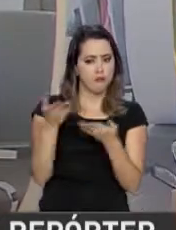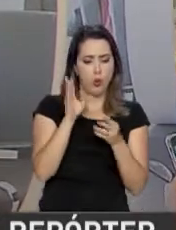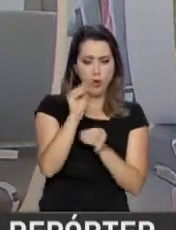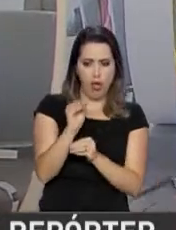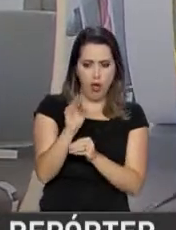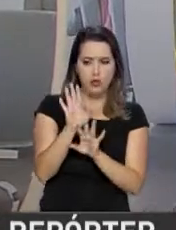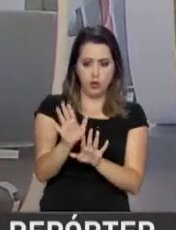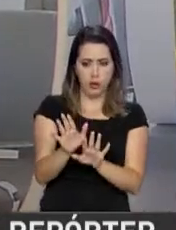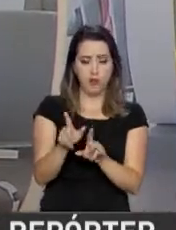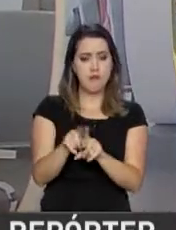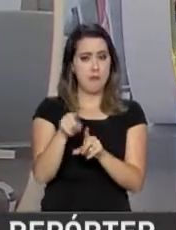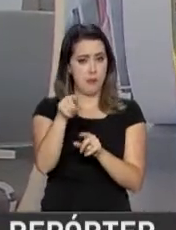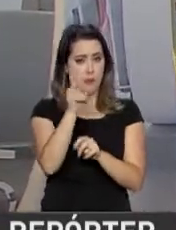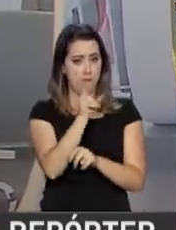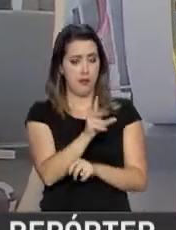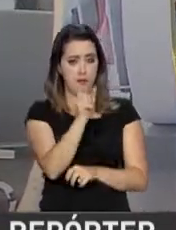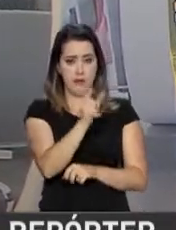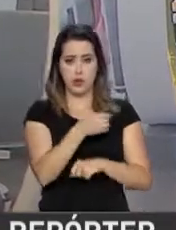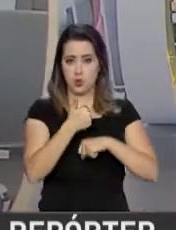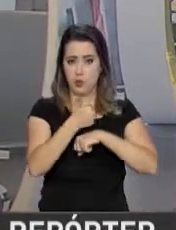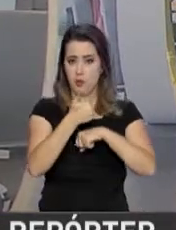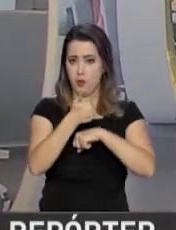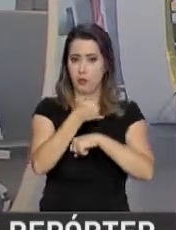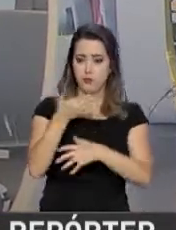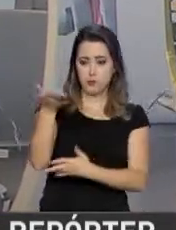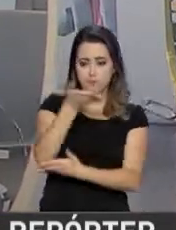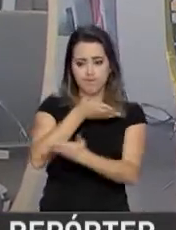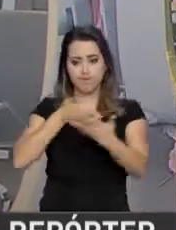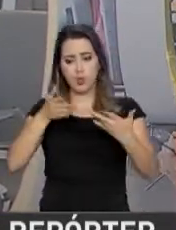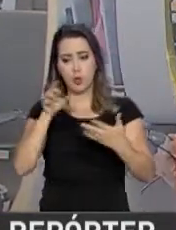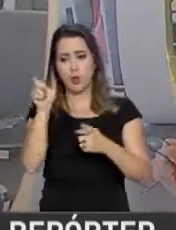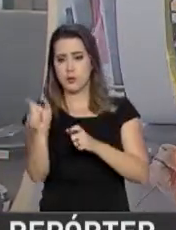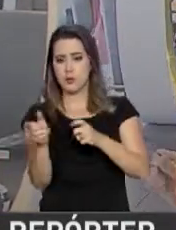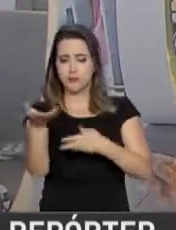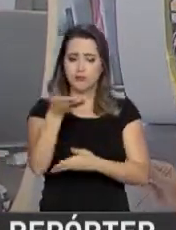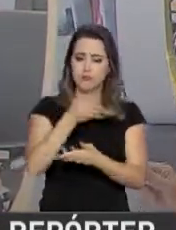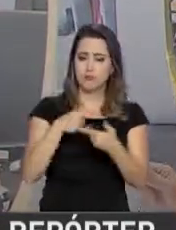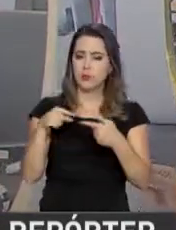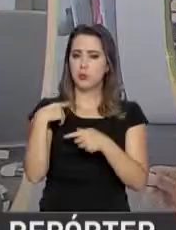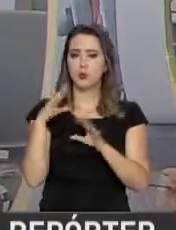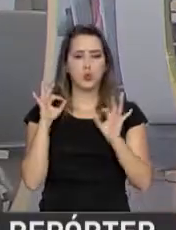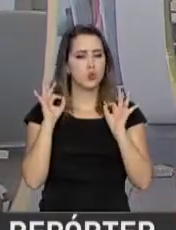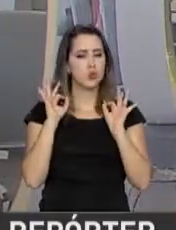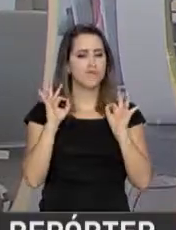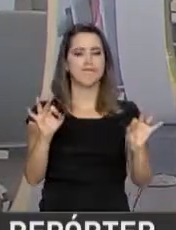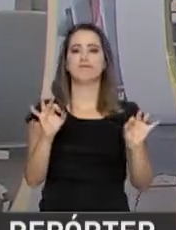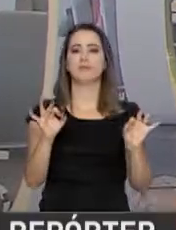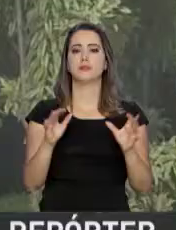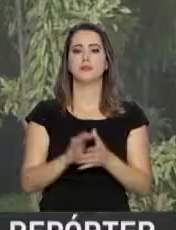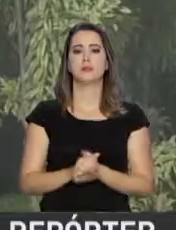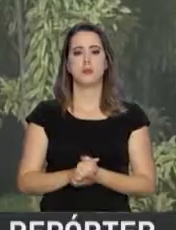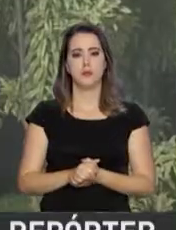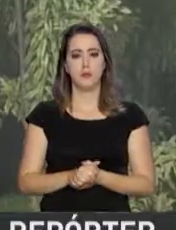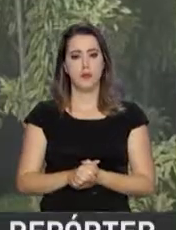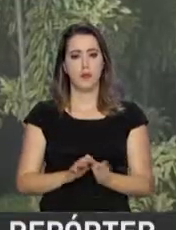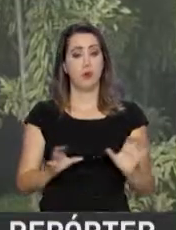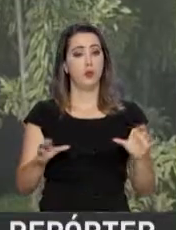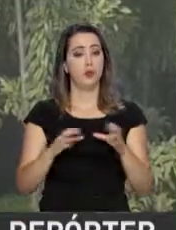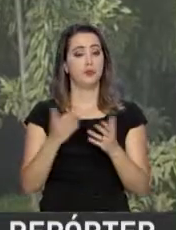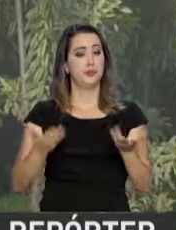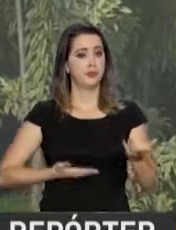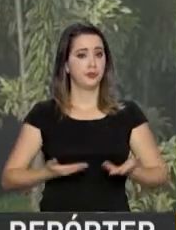vejo os profissionais também comentou o procedimento das clientes que a gente manter tudo assim alinhado né o setor de